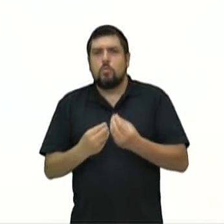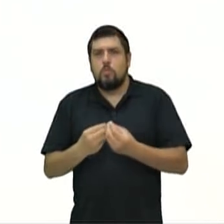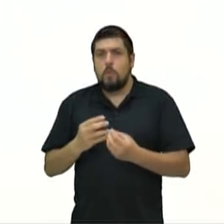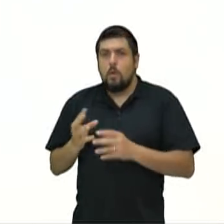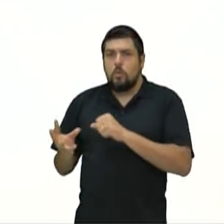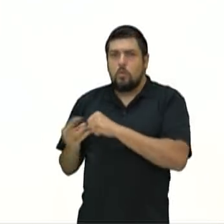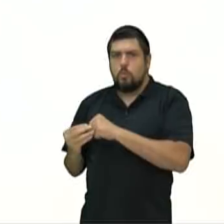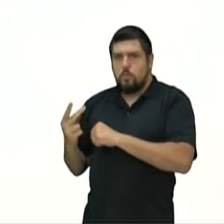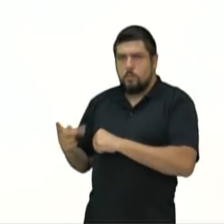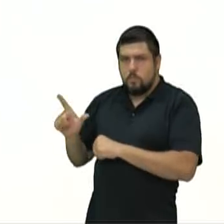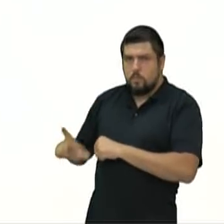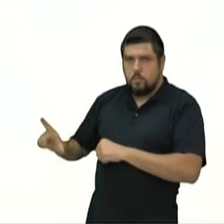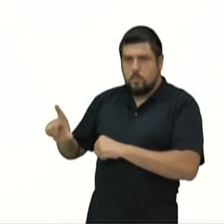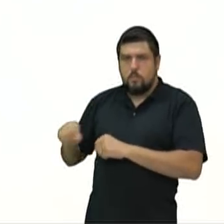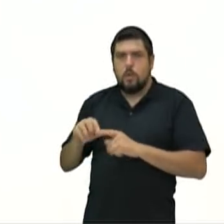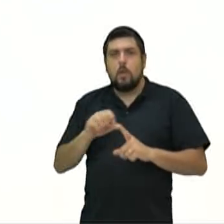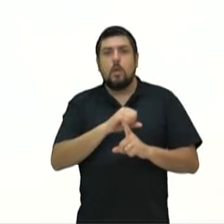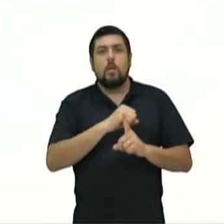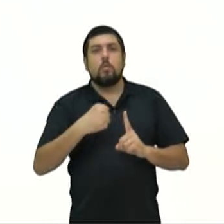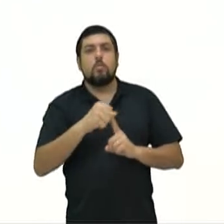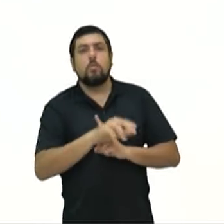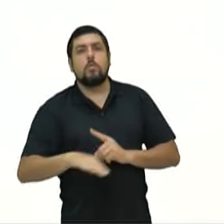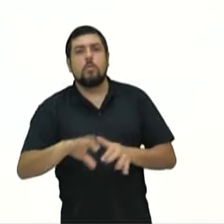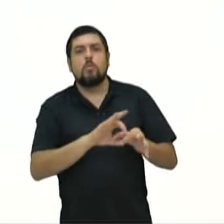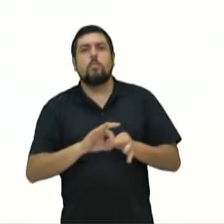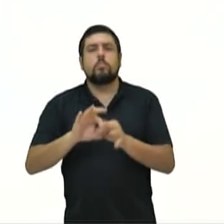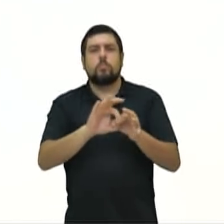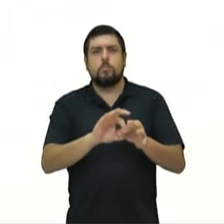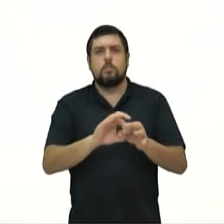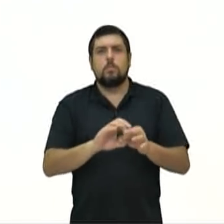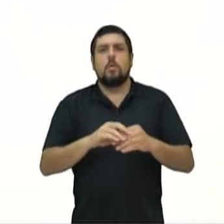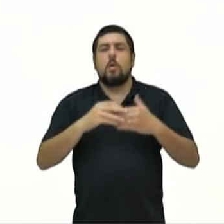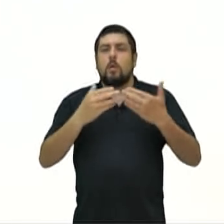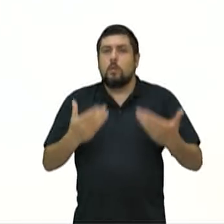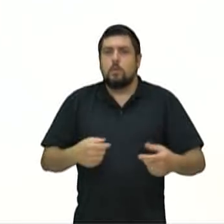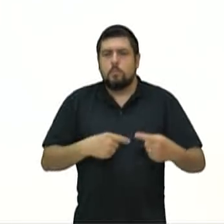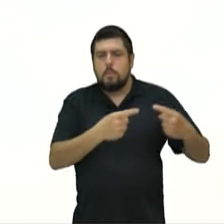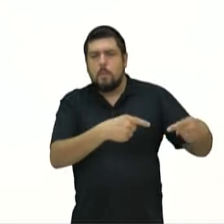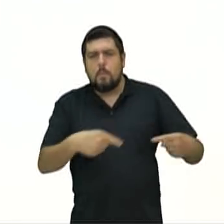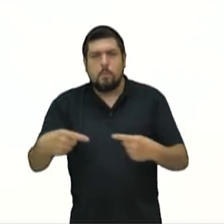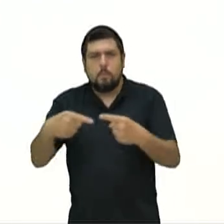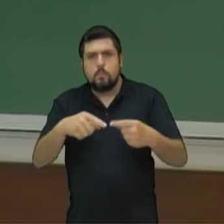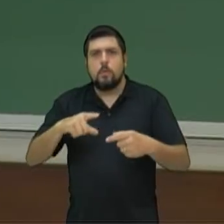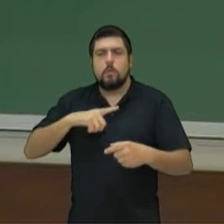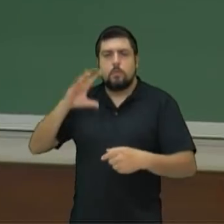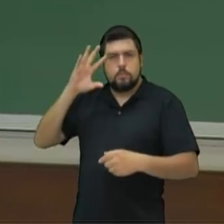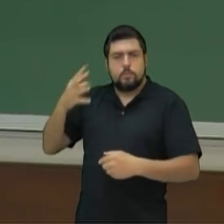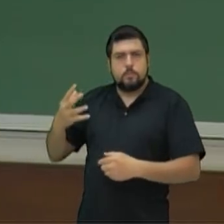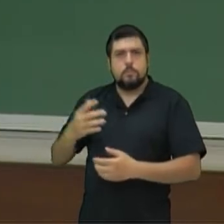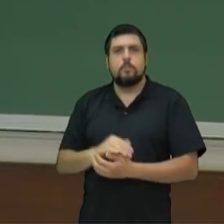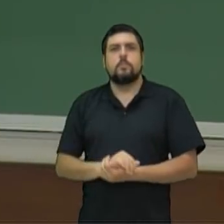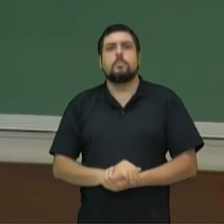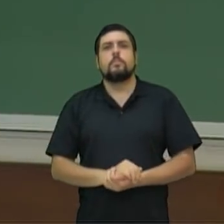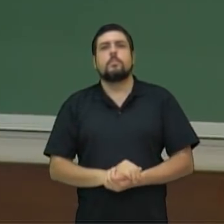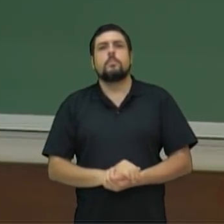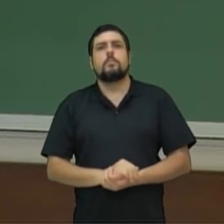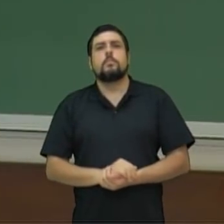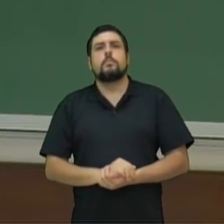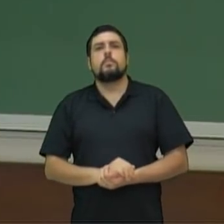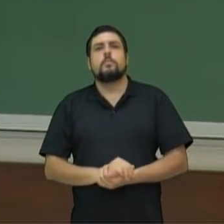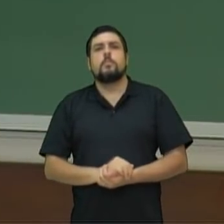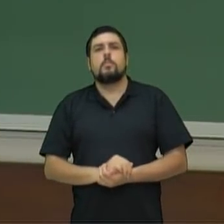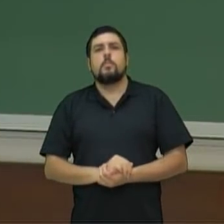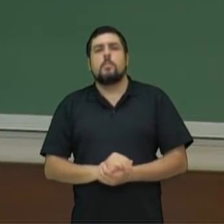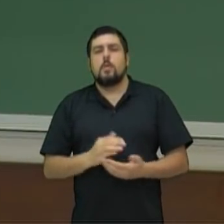a sociedade precisa se unir como um todo. Então, ele está apresentando o quê? Soluções para a tese defendida, certo? Ok? Ó,